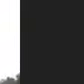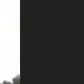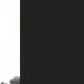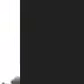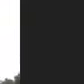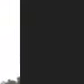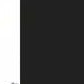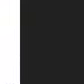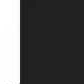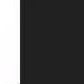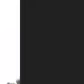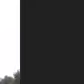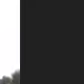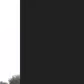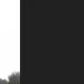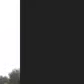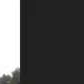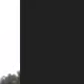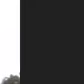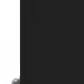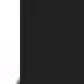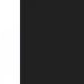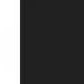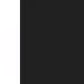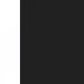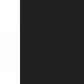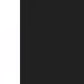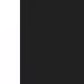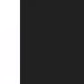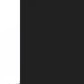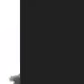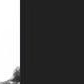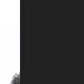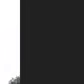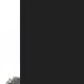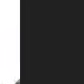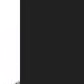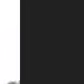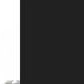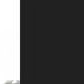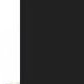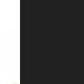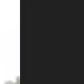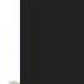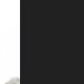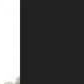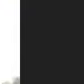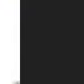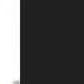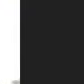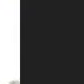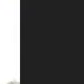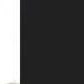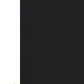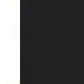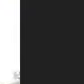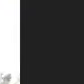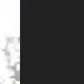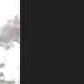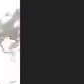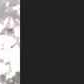debaixo de chuva, né? Até lembrando a chuva forte que deu ontem, eles resistiram aqui no acampamento e continuam aí. Não